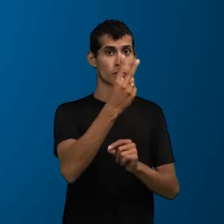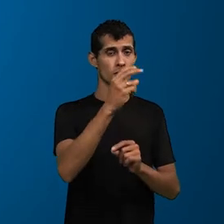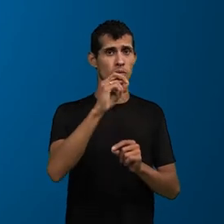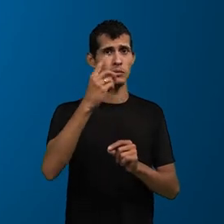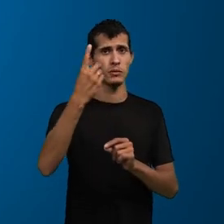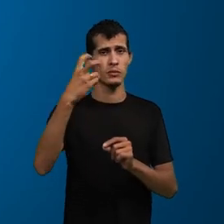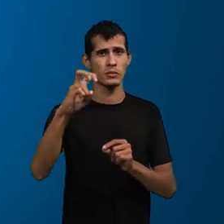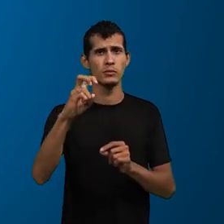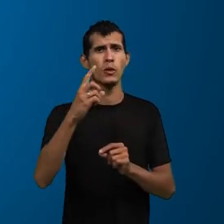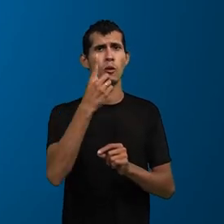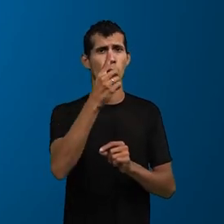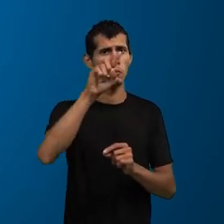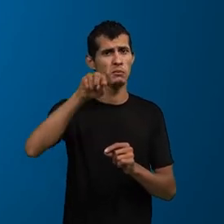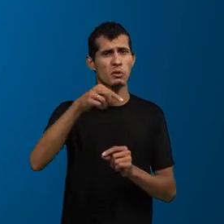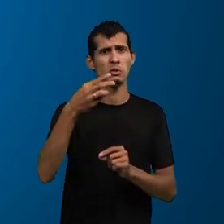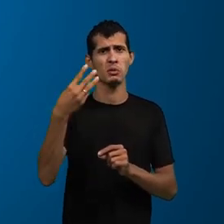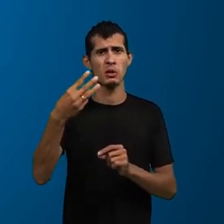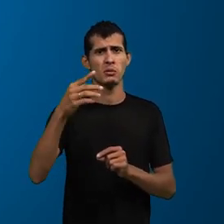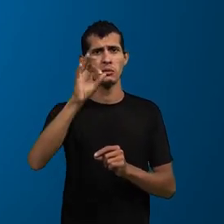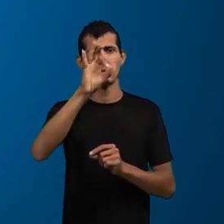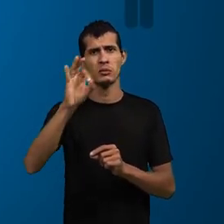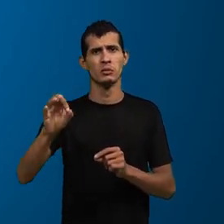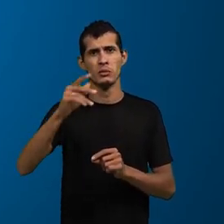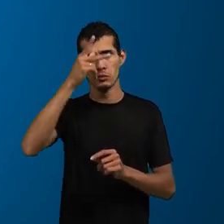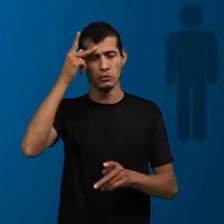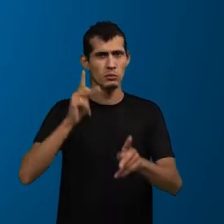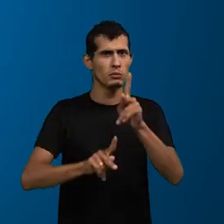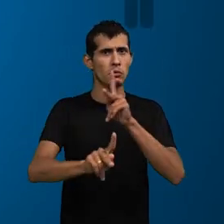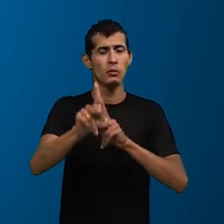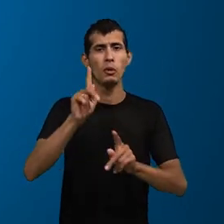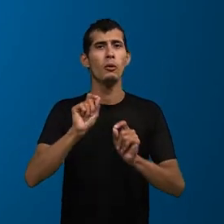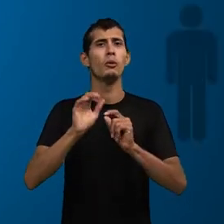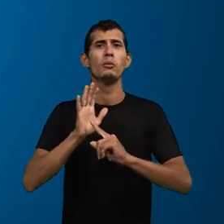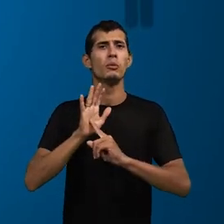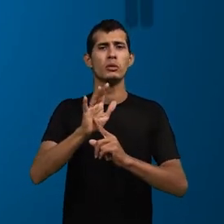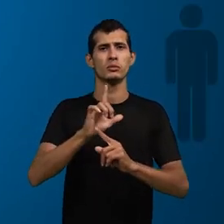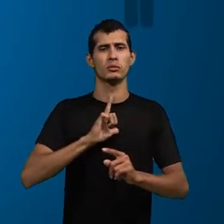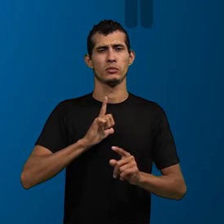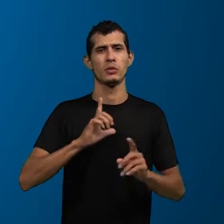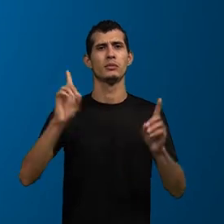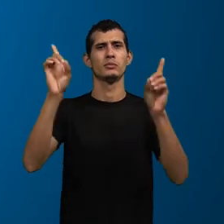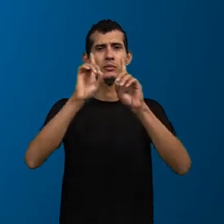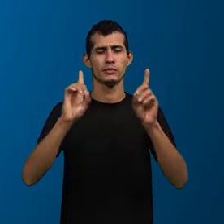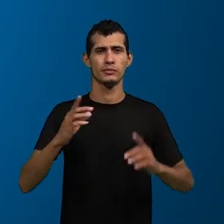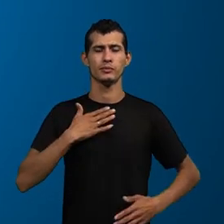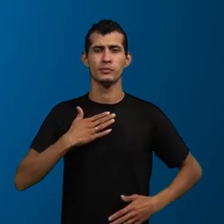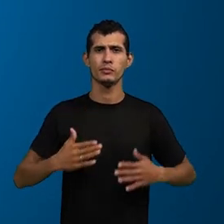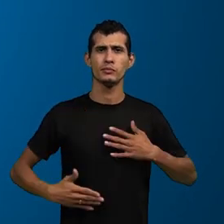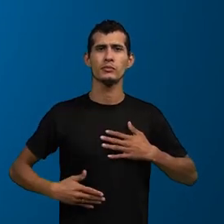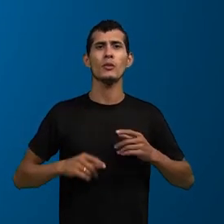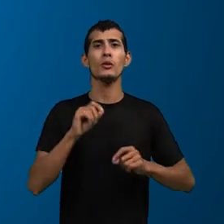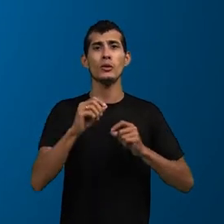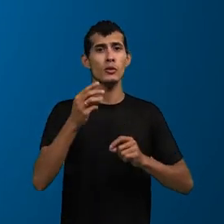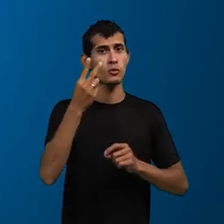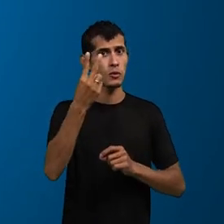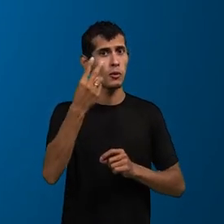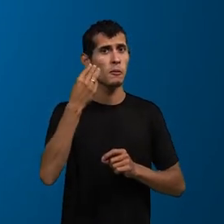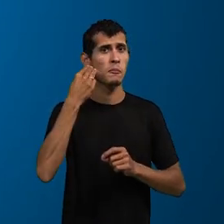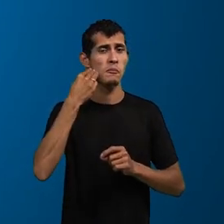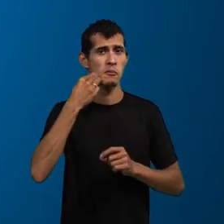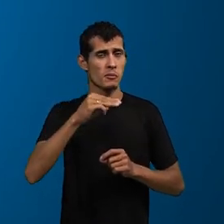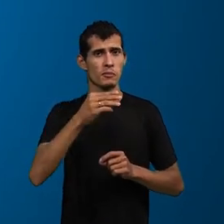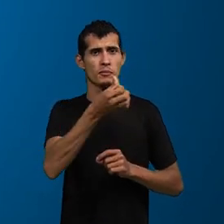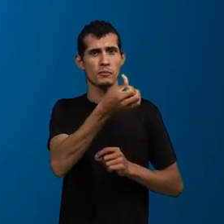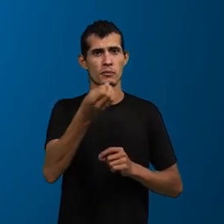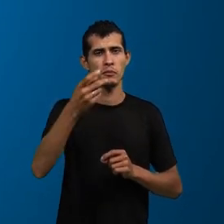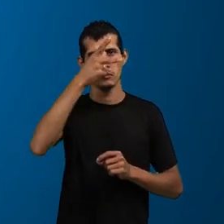em 2015, 1,3% da população brasileira declarou possuir deficiência física, o que equivale a mais de 2 milhões